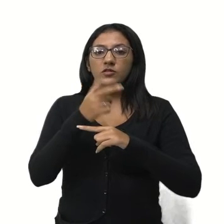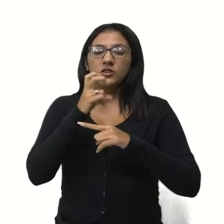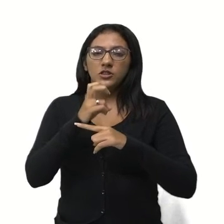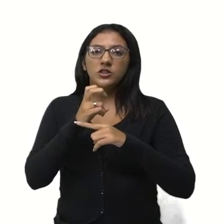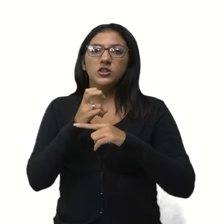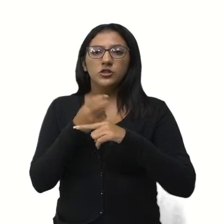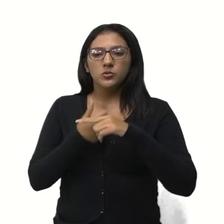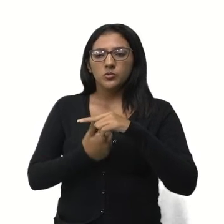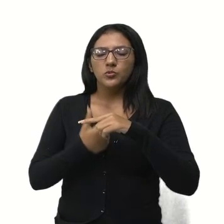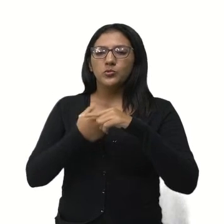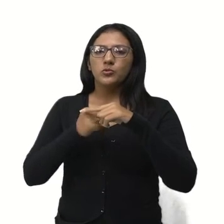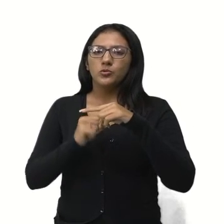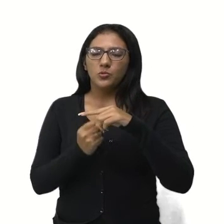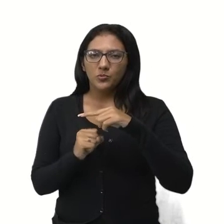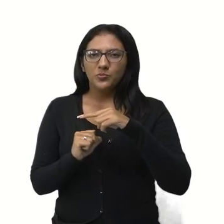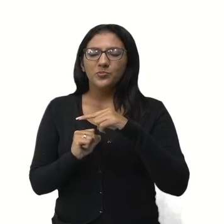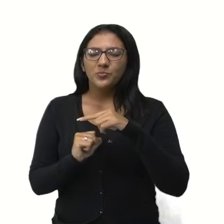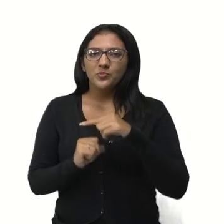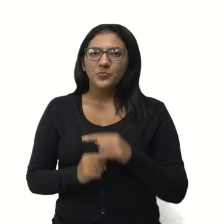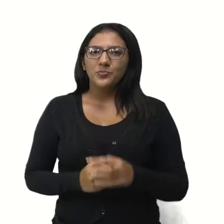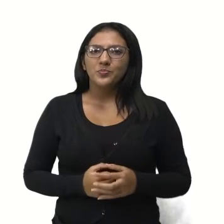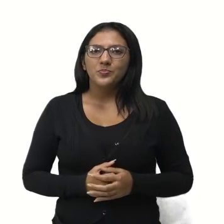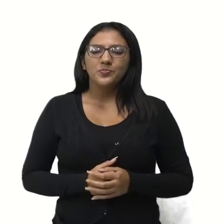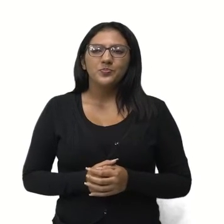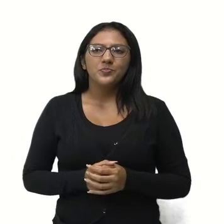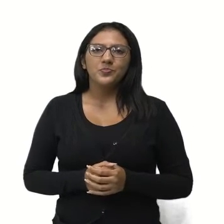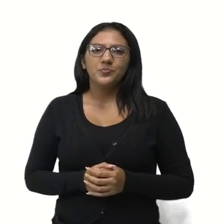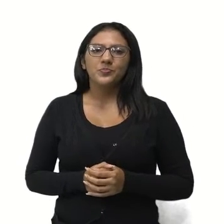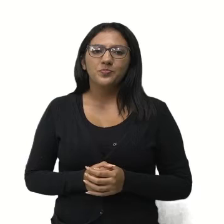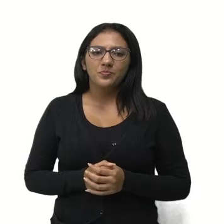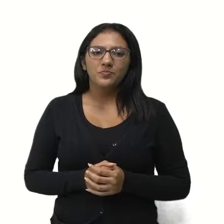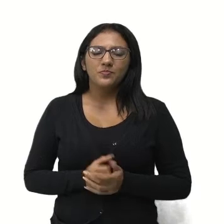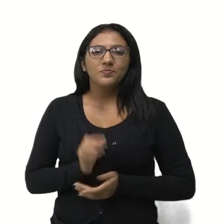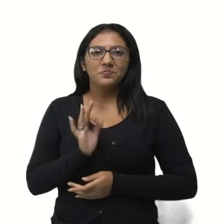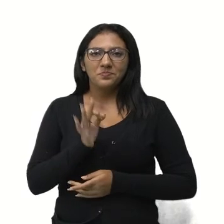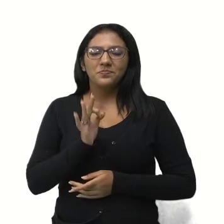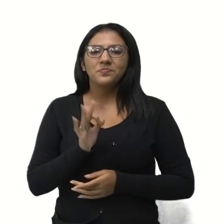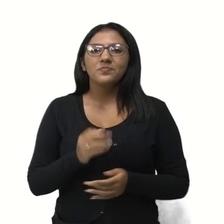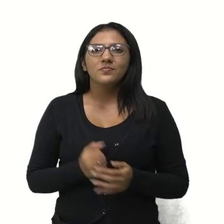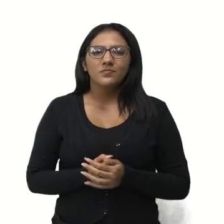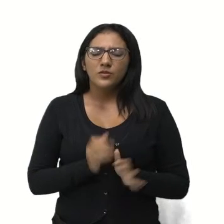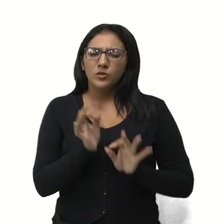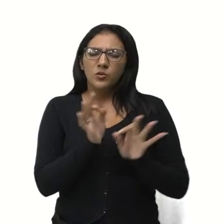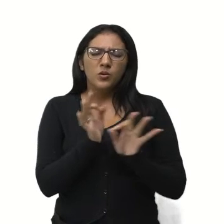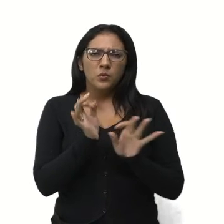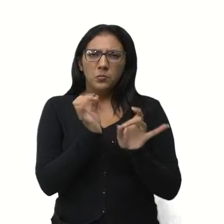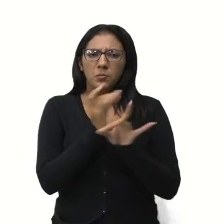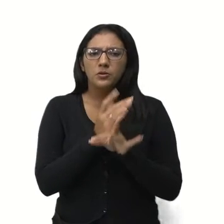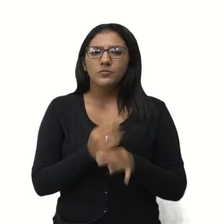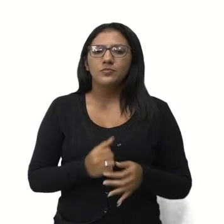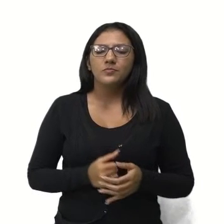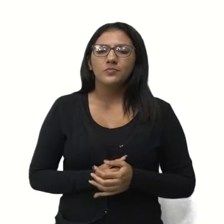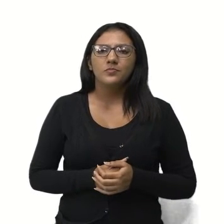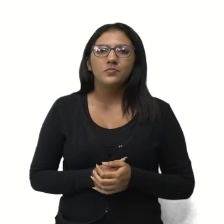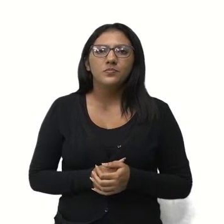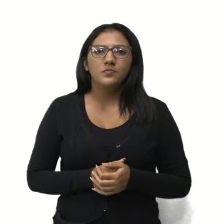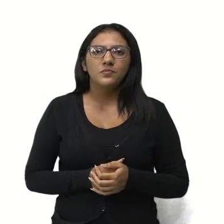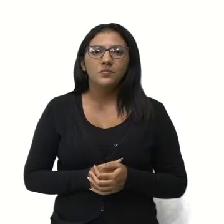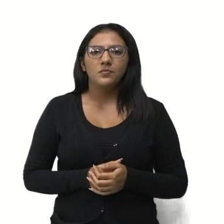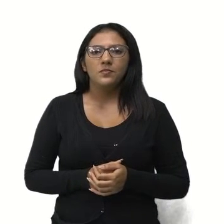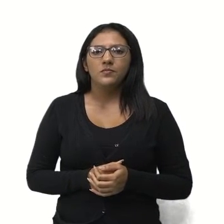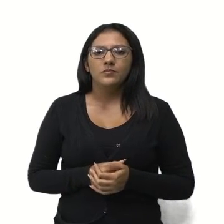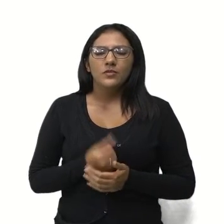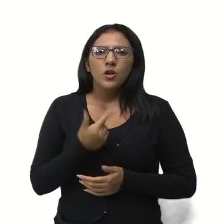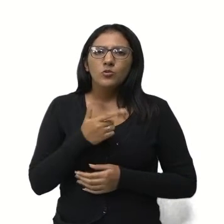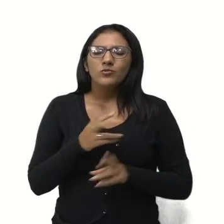ser 25 sobre 18, tá? Do jeito que está aqui. Como não é como não